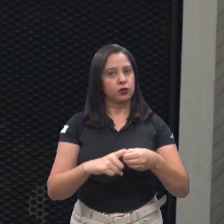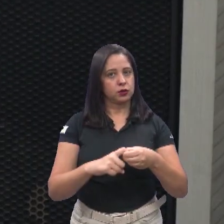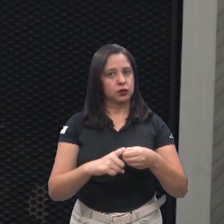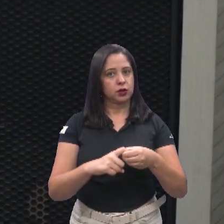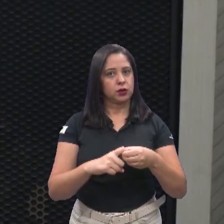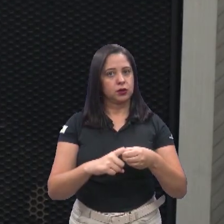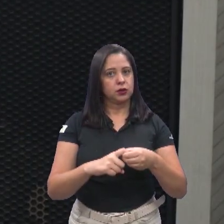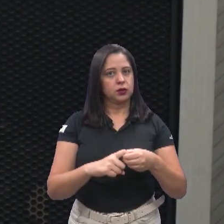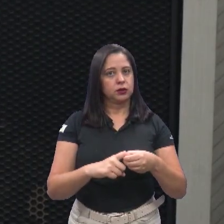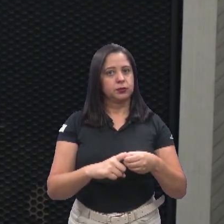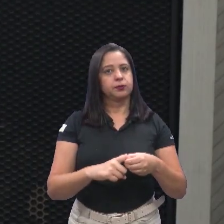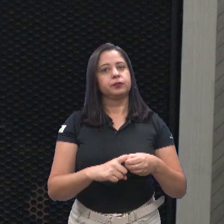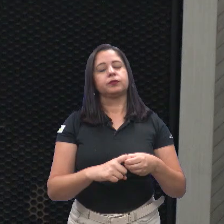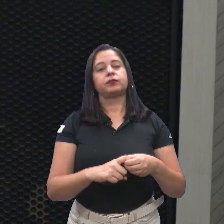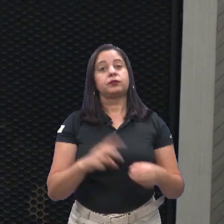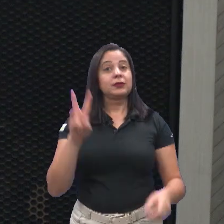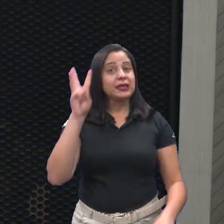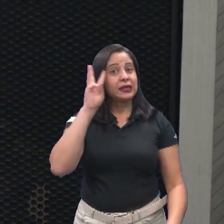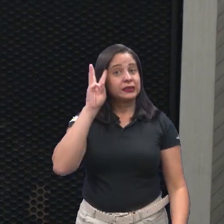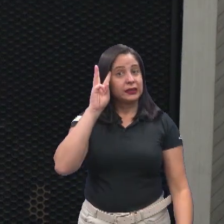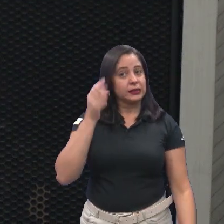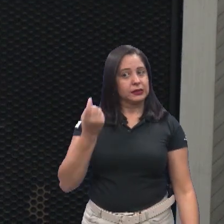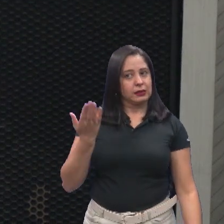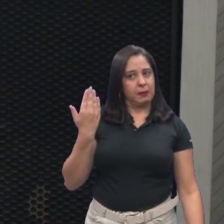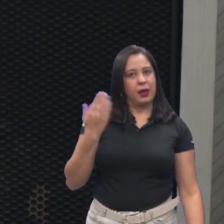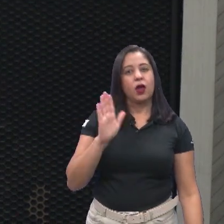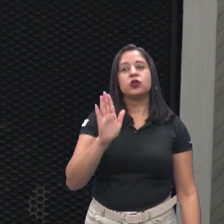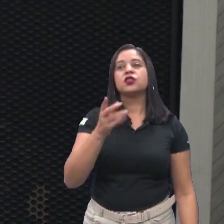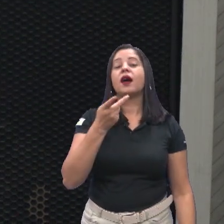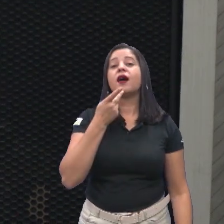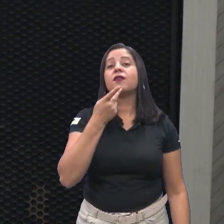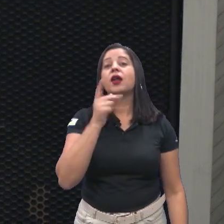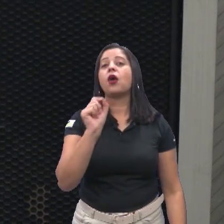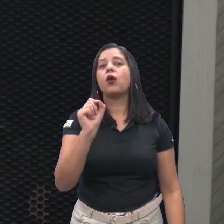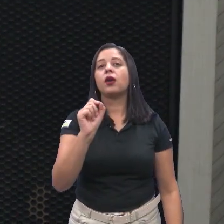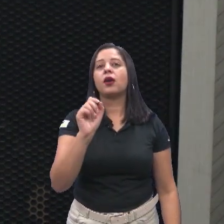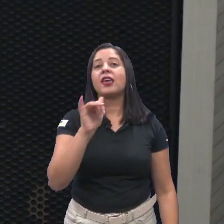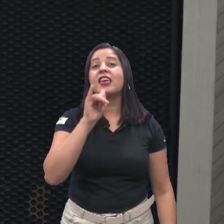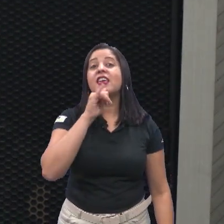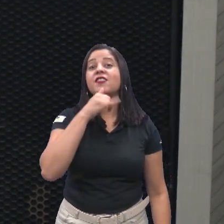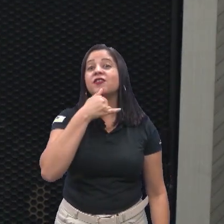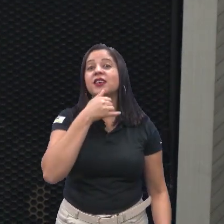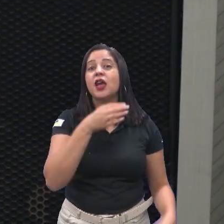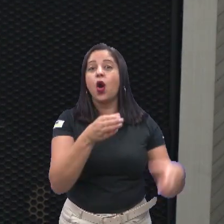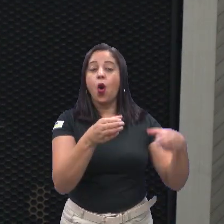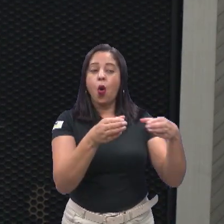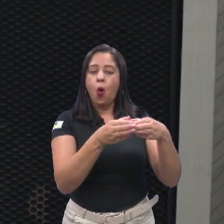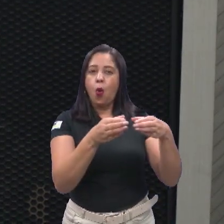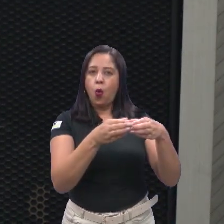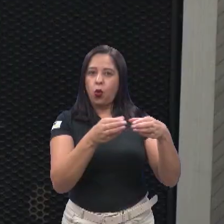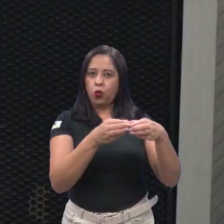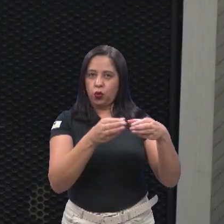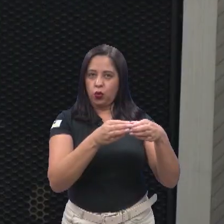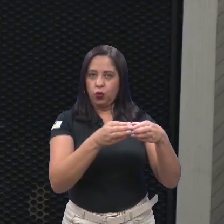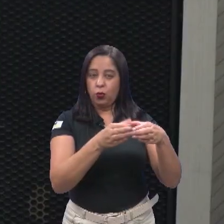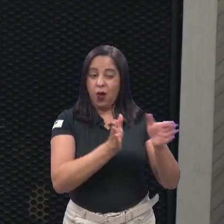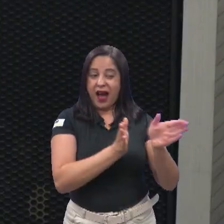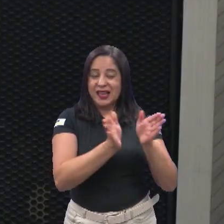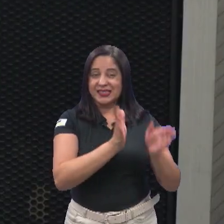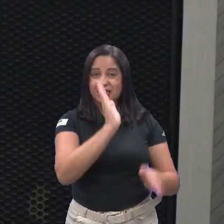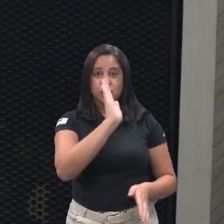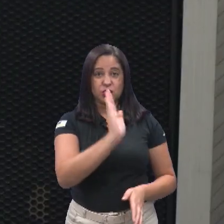na outra terça-feira, que infelizmente a equipe do Acesso Já é